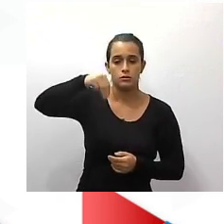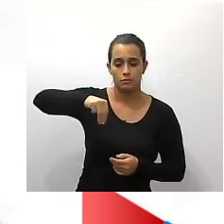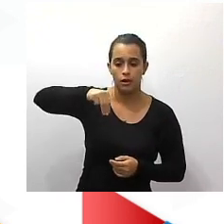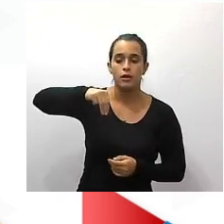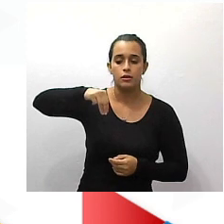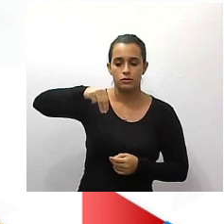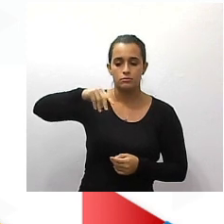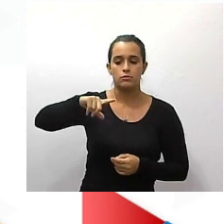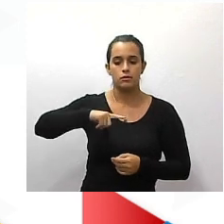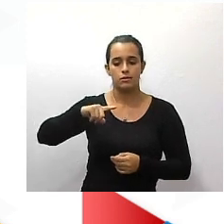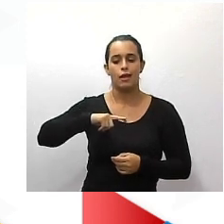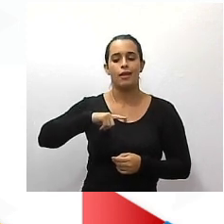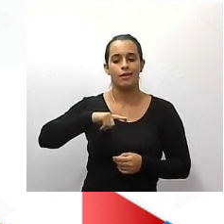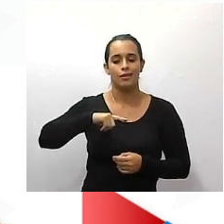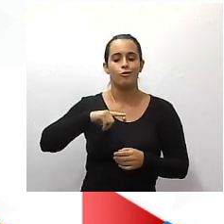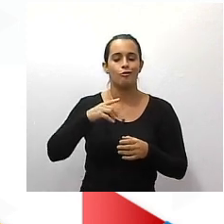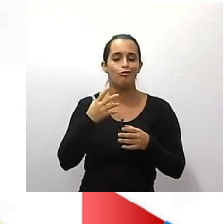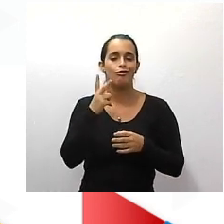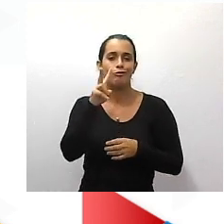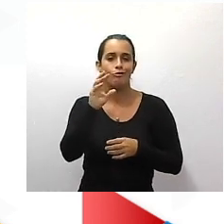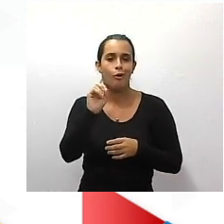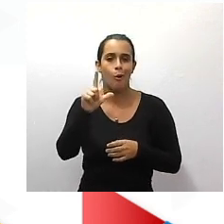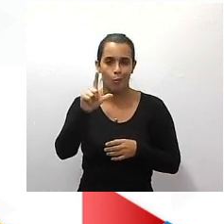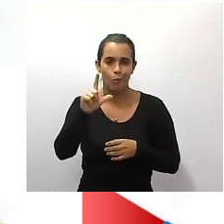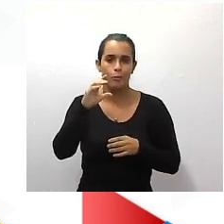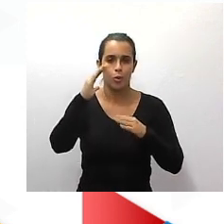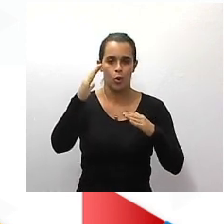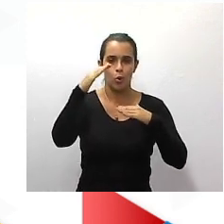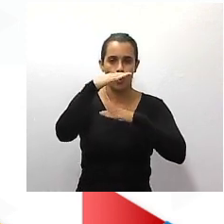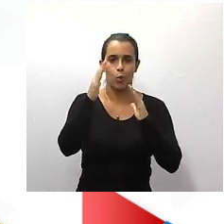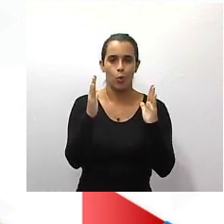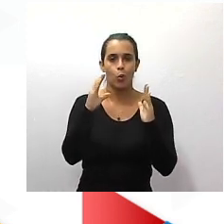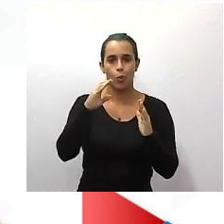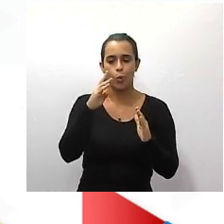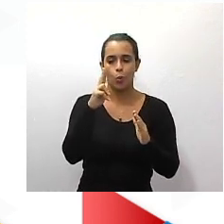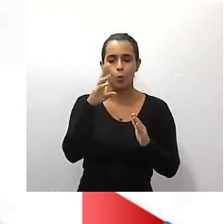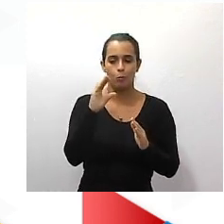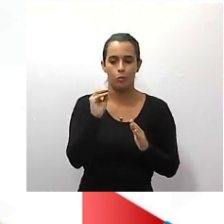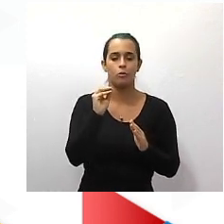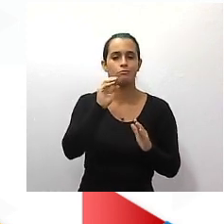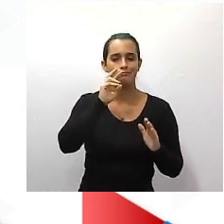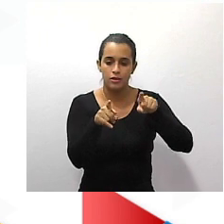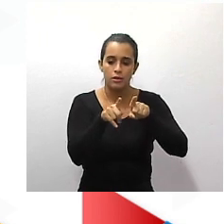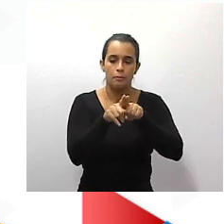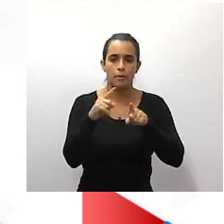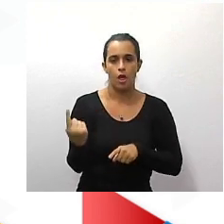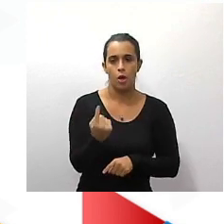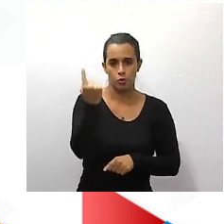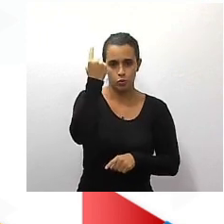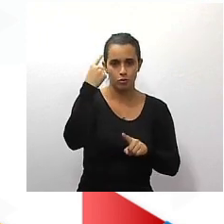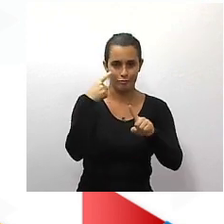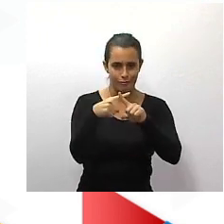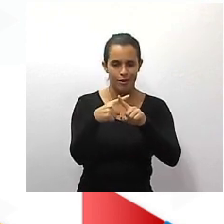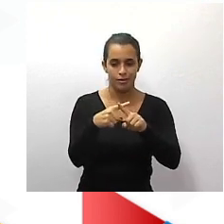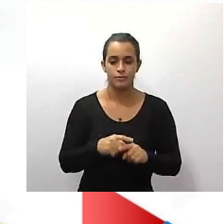um peso muito grande para que eu possa colocar uma caixa em cima da outra, o que a gente chama isso de